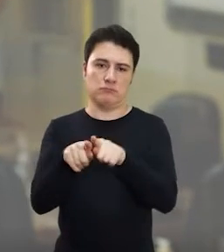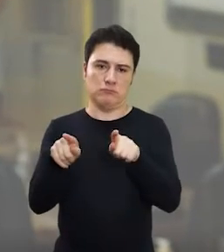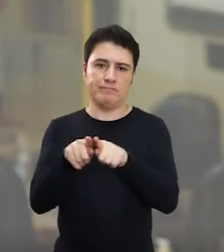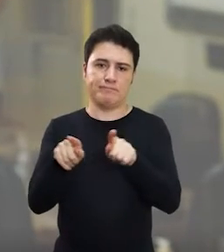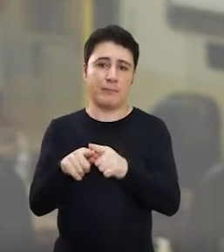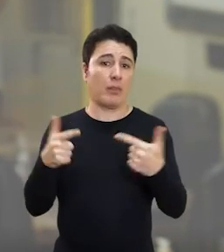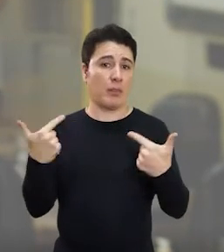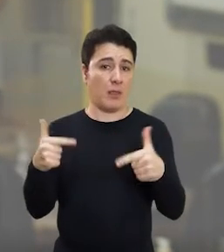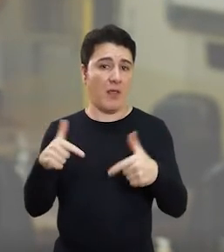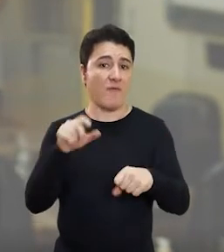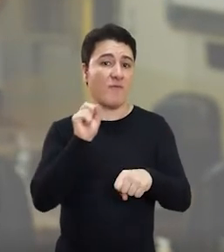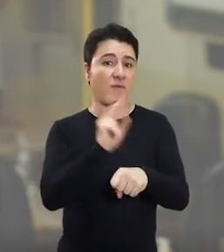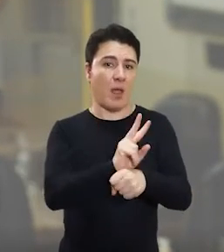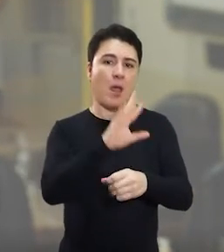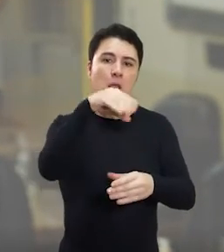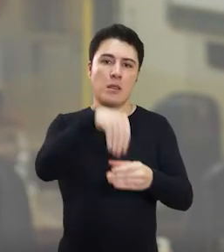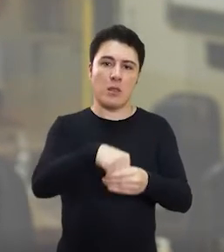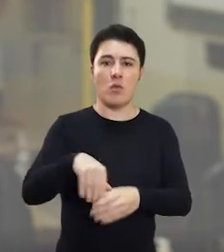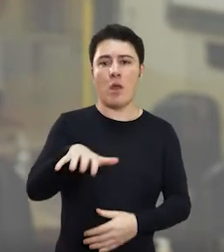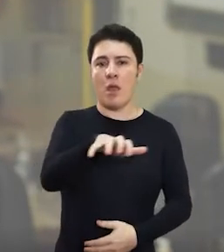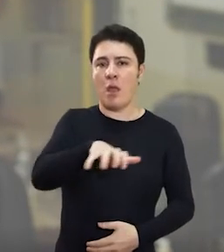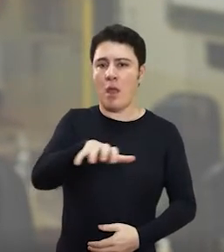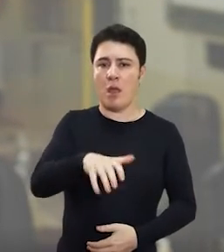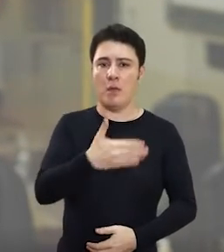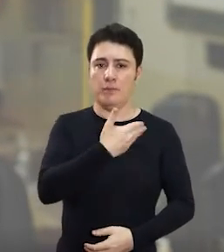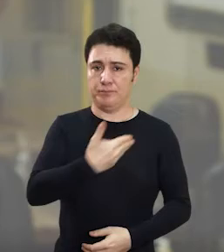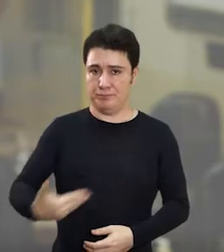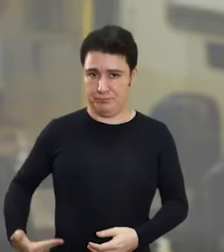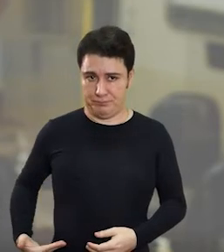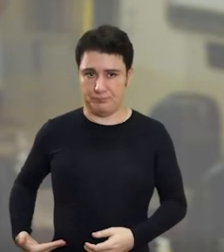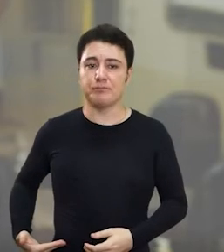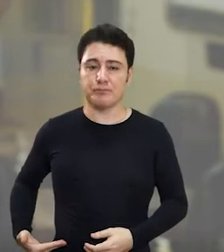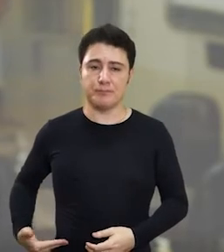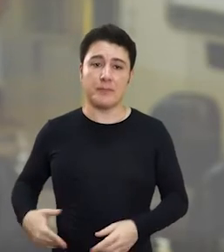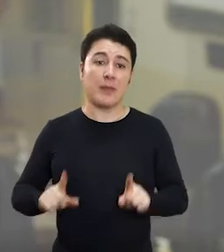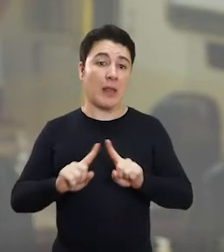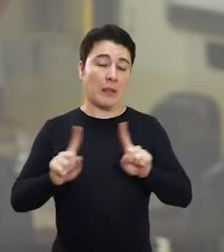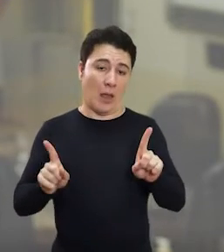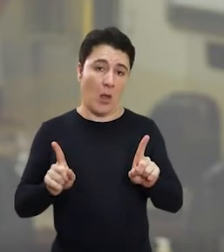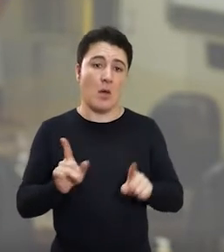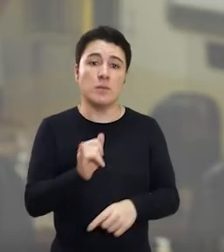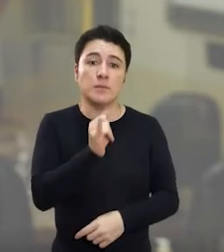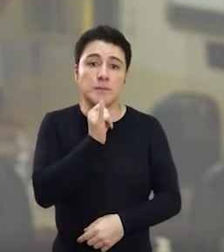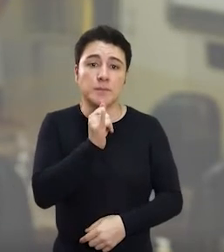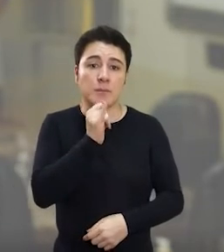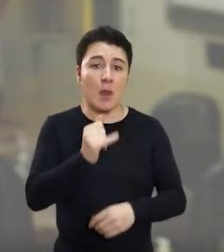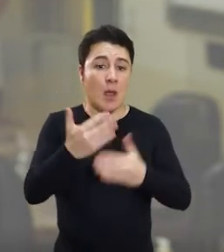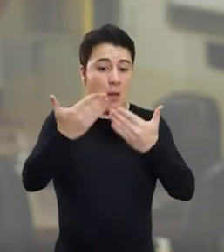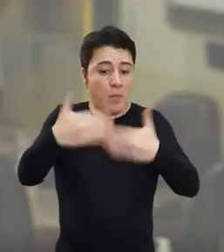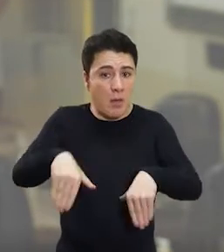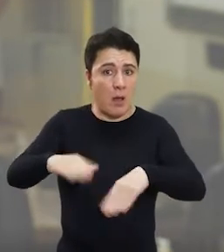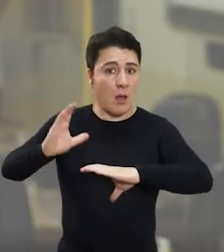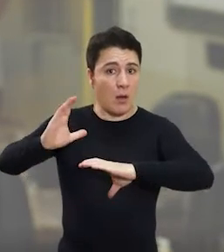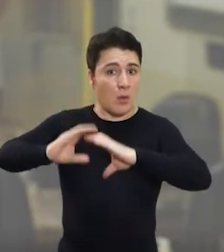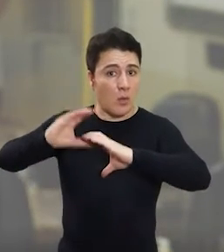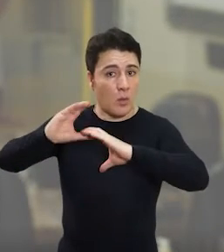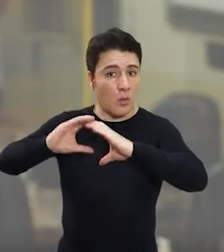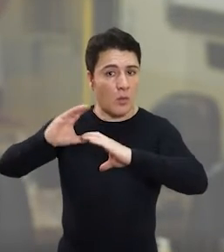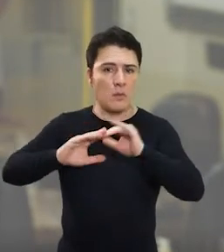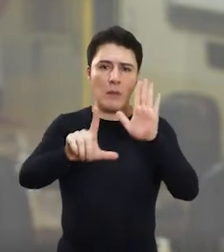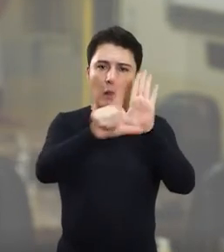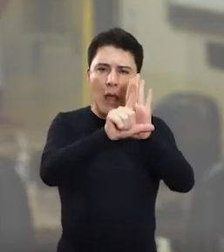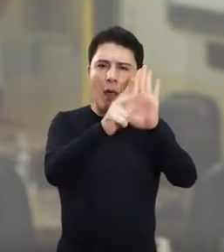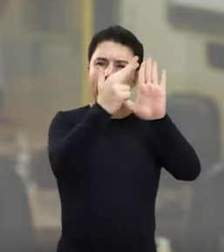e também no serviço público né E para isso a gente vai mudar algumas questões dos